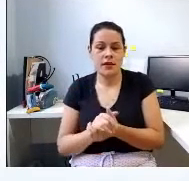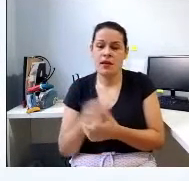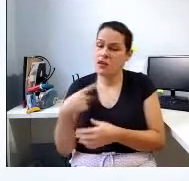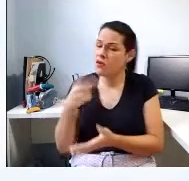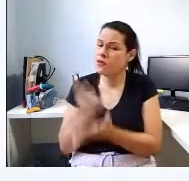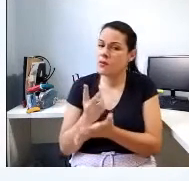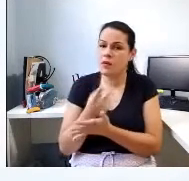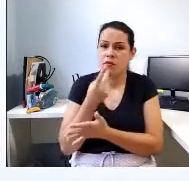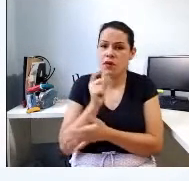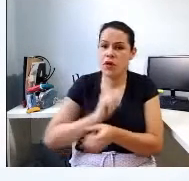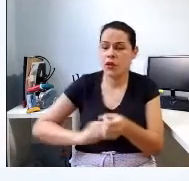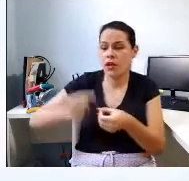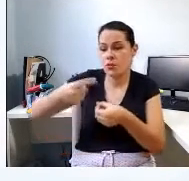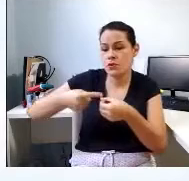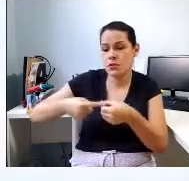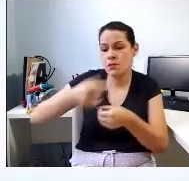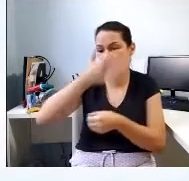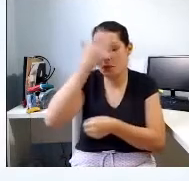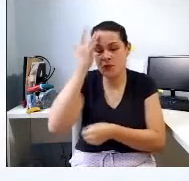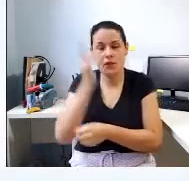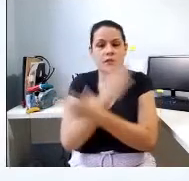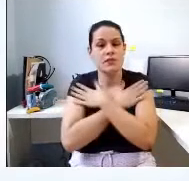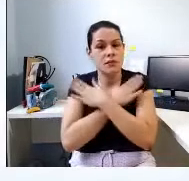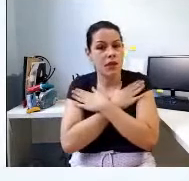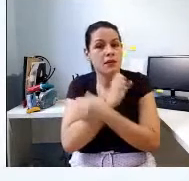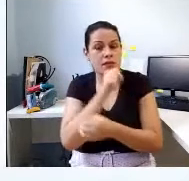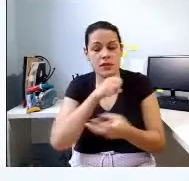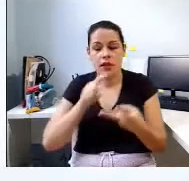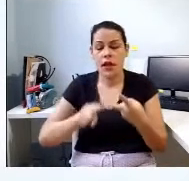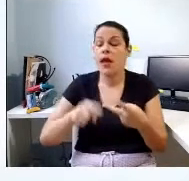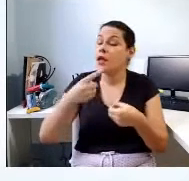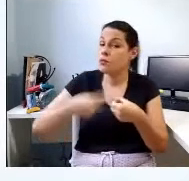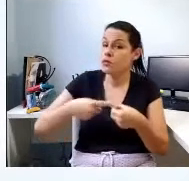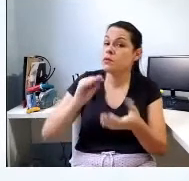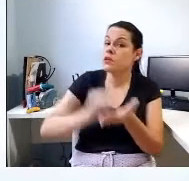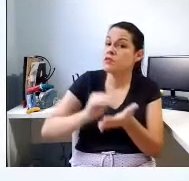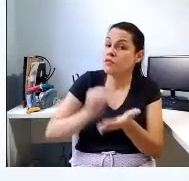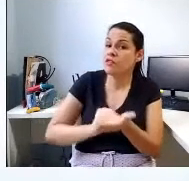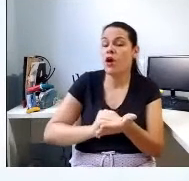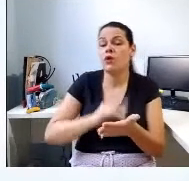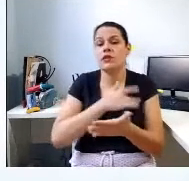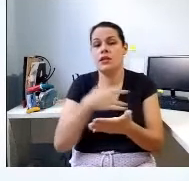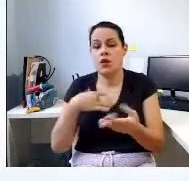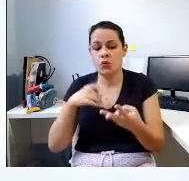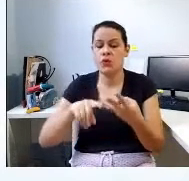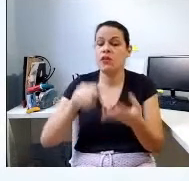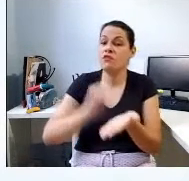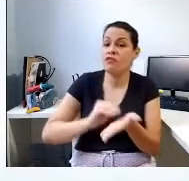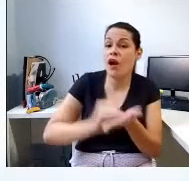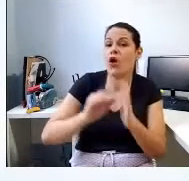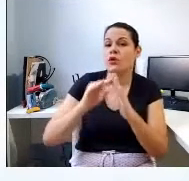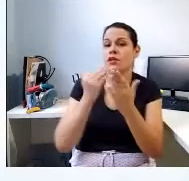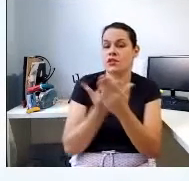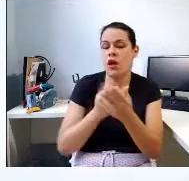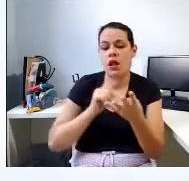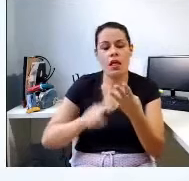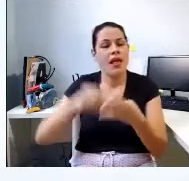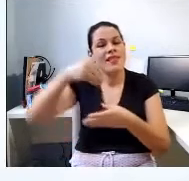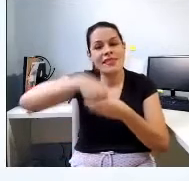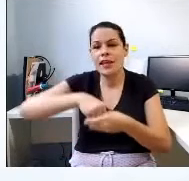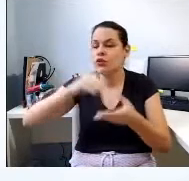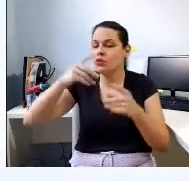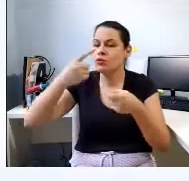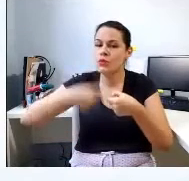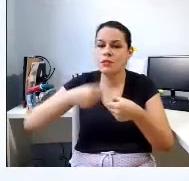pessoas ficam desempregadas, é no município que falta saúde, é no município que falta escola. Então, é bem provável que, se ao mesmo tempo que